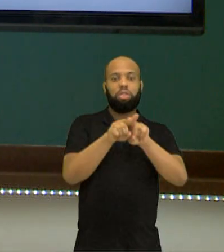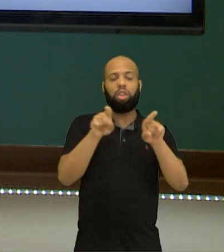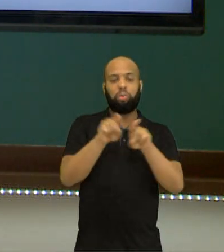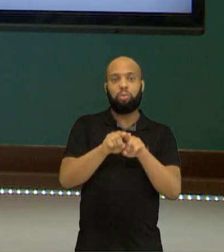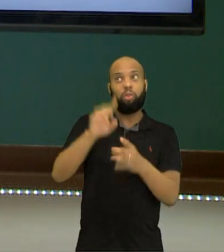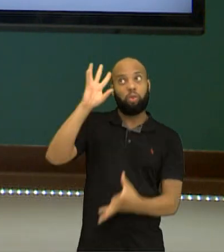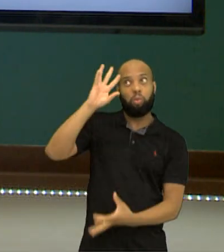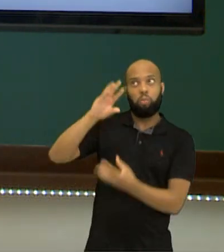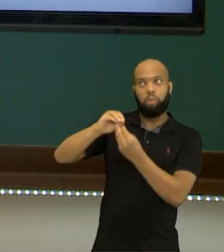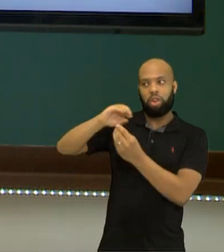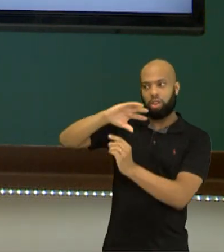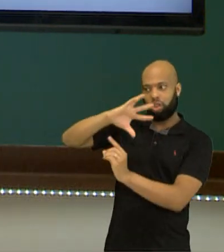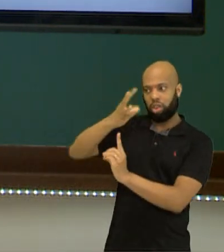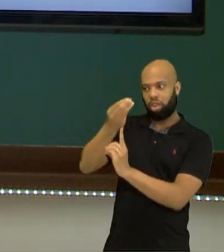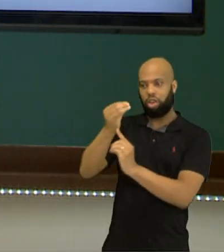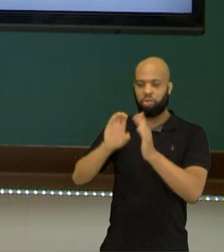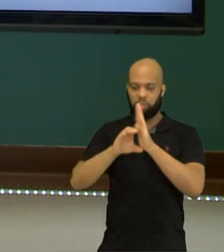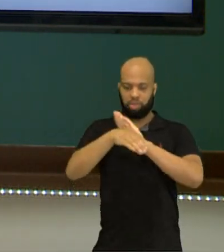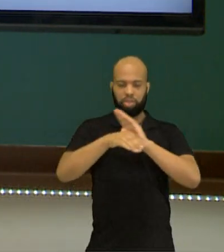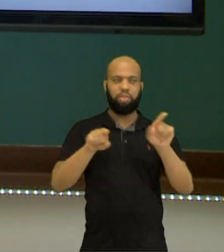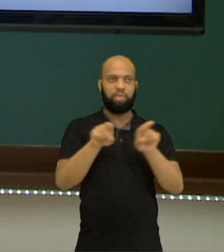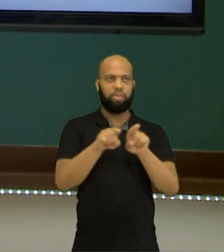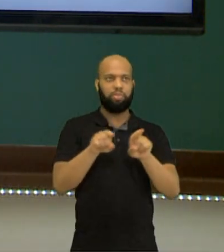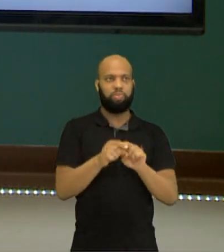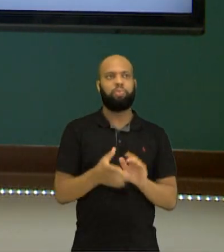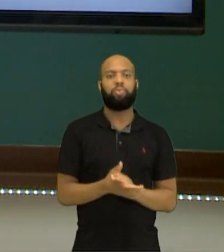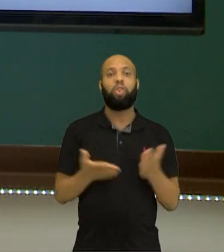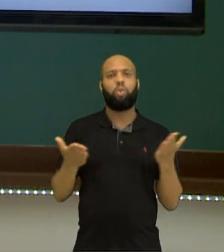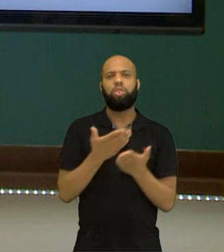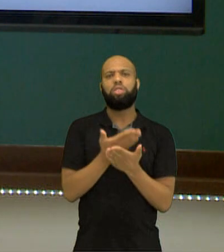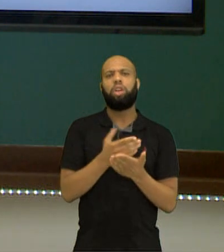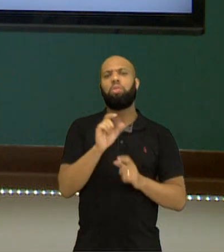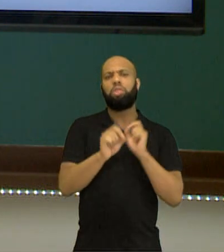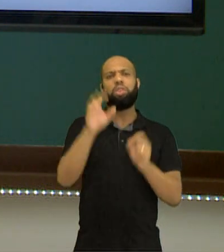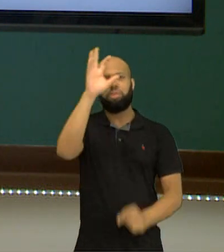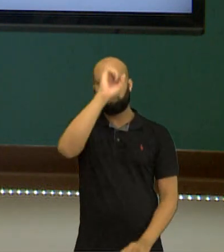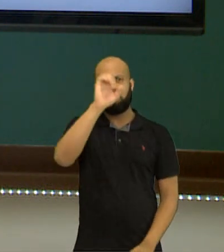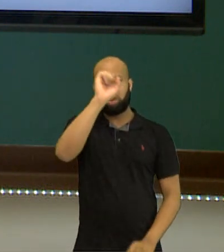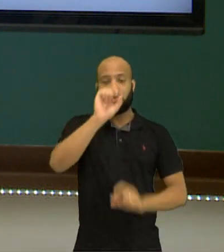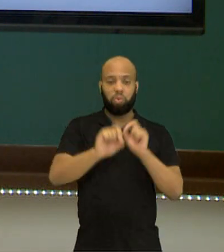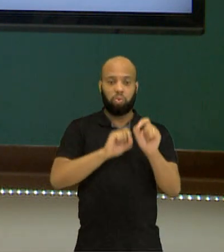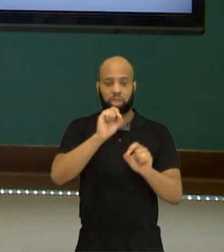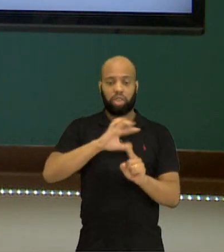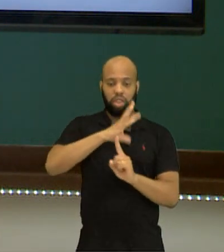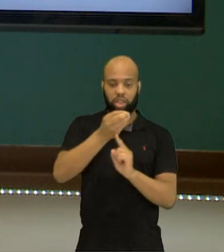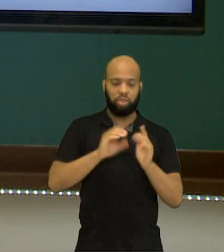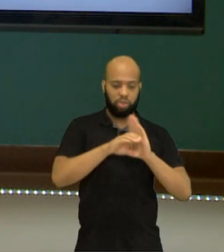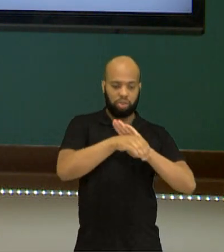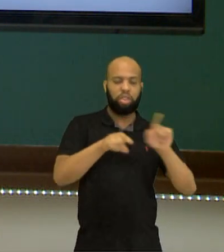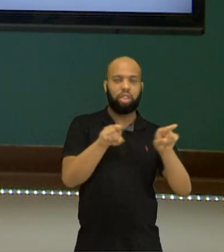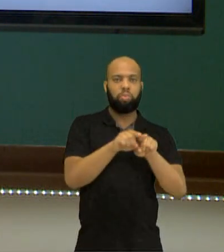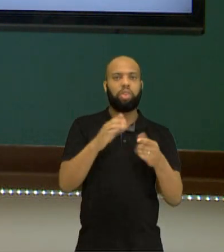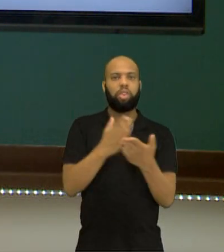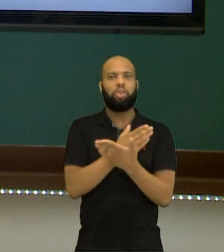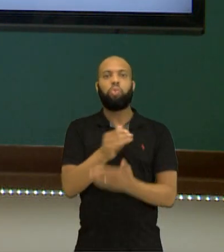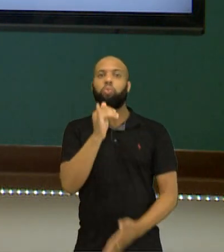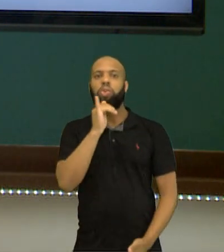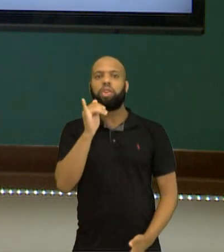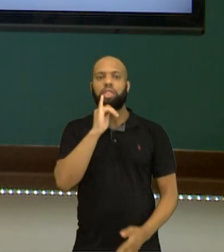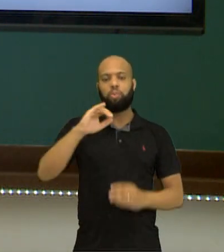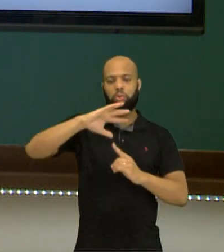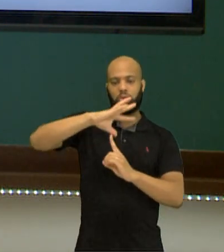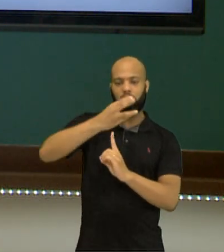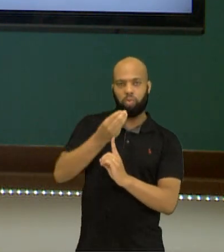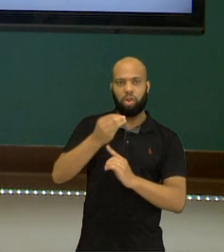leitura de arte conceitualista? Galera, nessa aula nós vimos o que é arte conceitual e alguns exemplos de